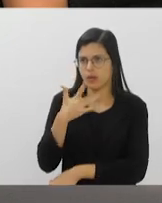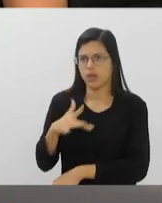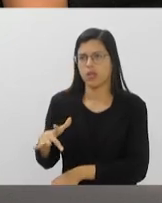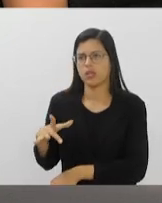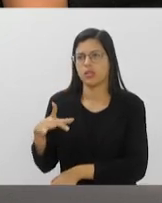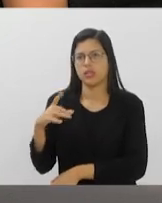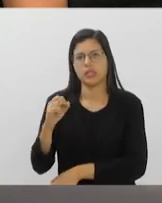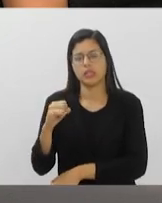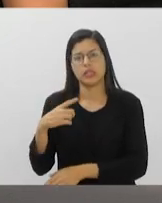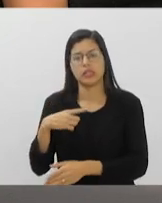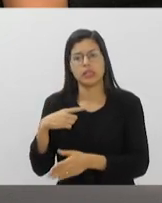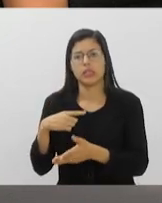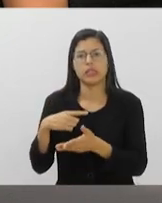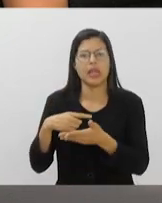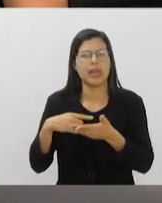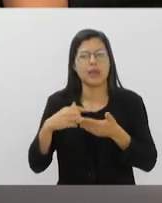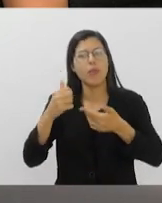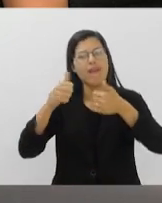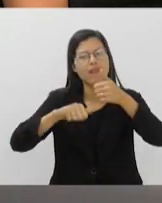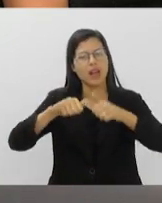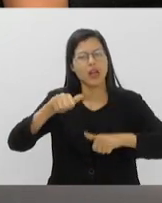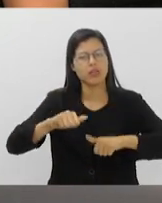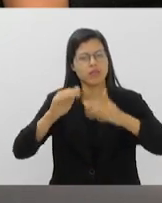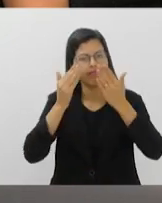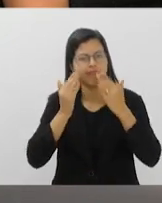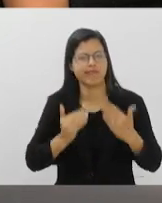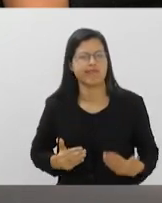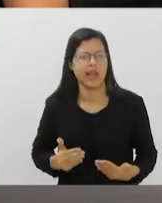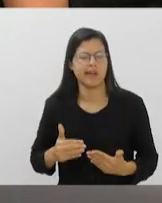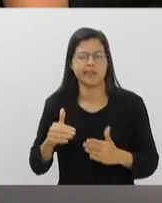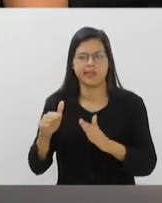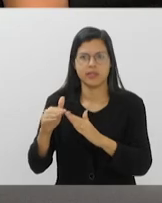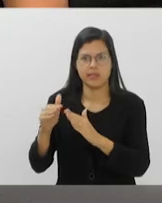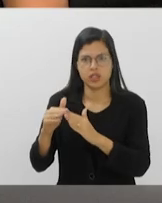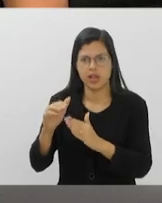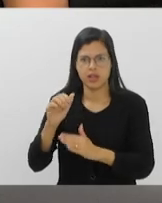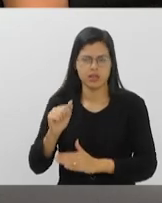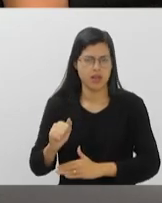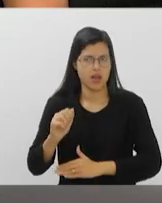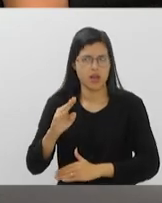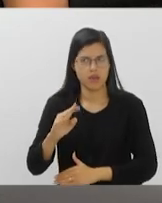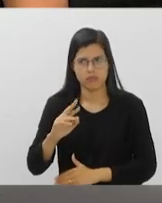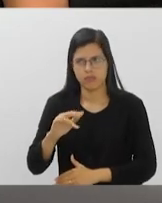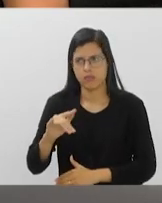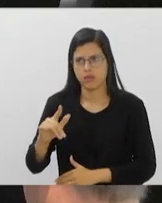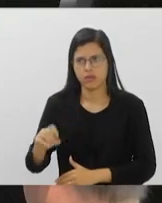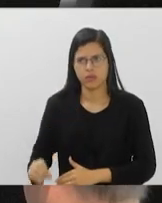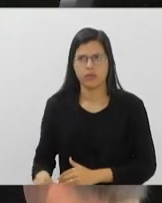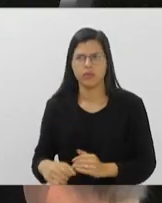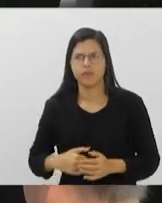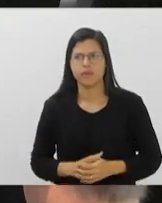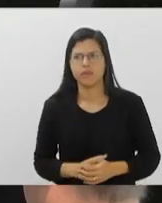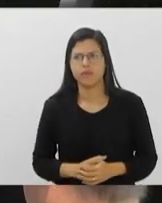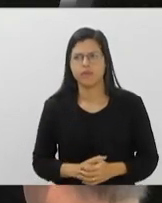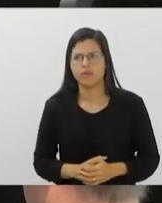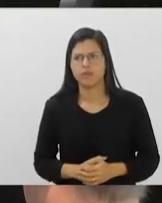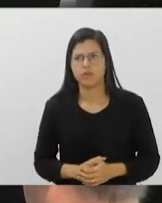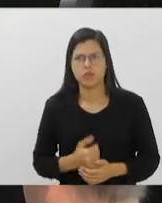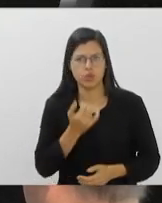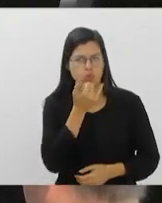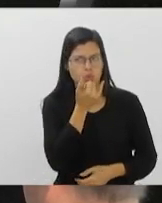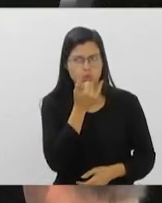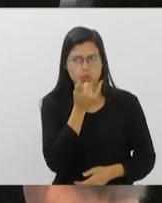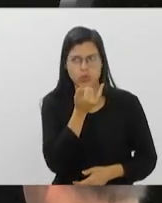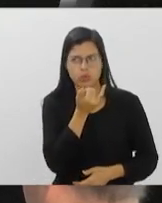assim da situação desses abrigos entendeu em termos de por exemplo existem critérios é só um detalhe perdão po desculp pode falar Po